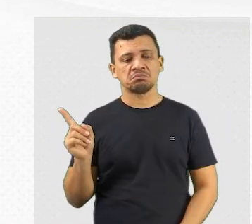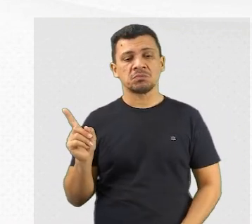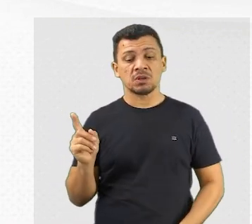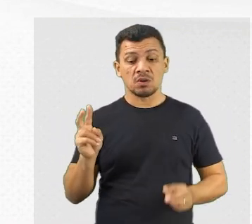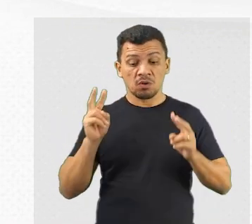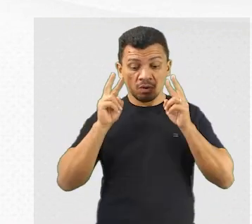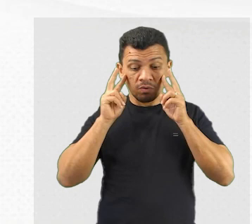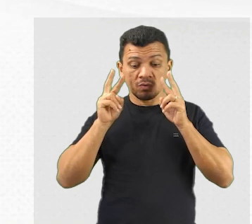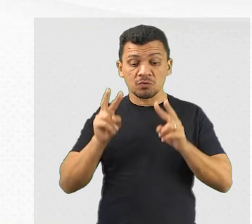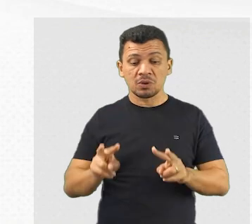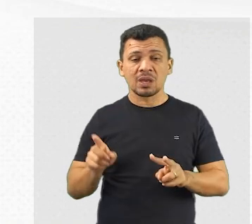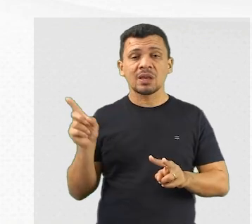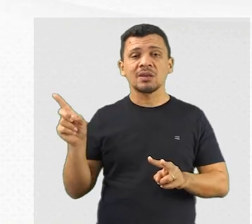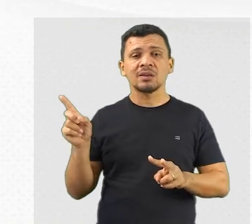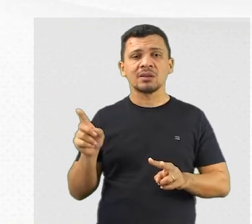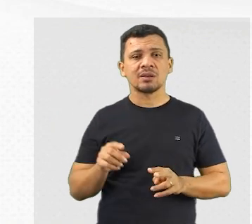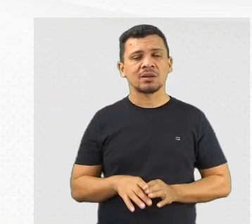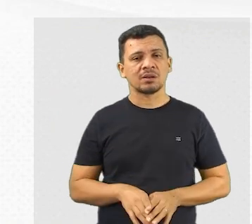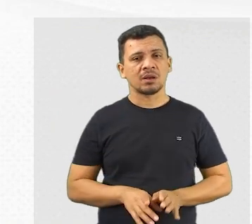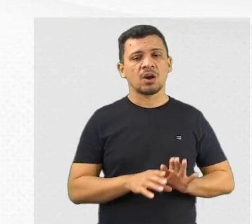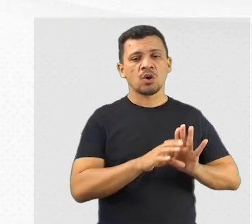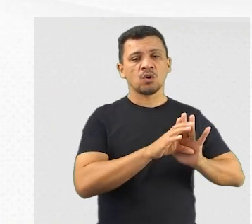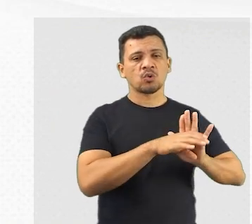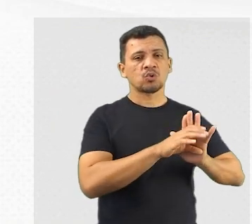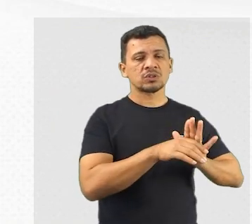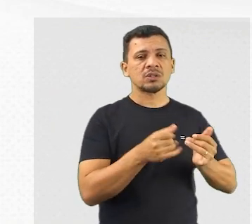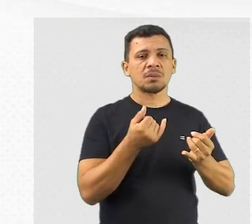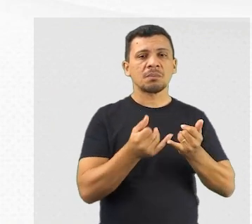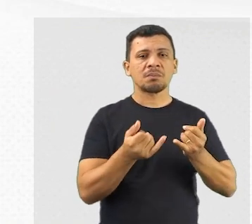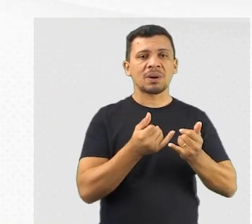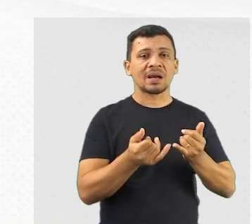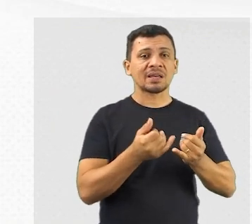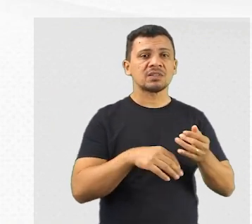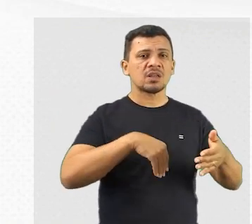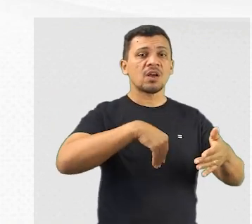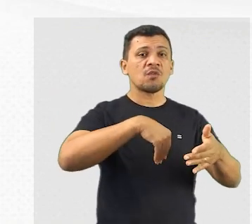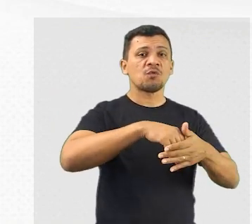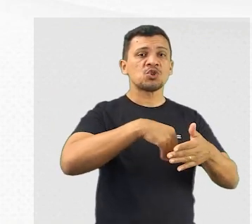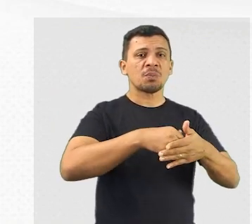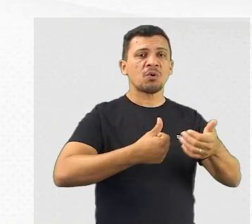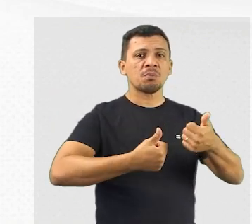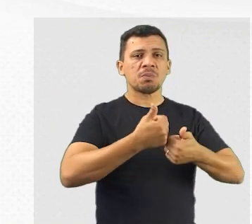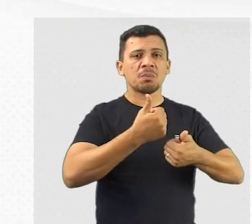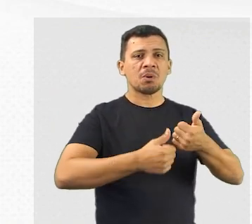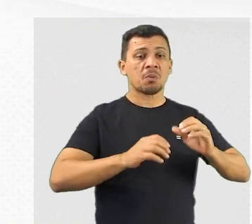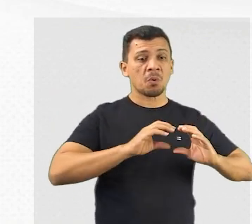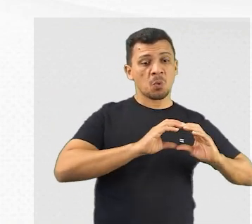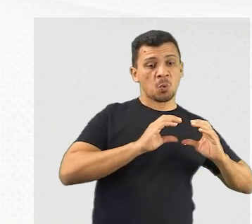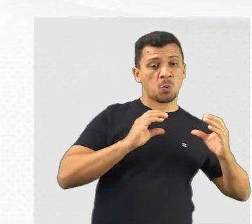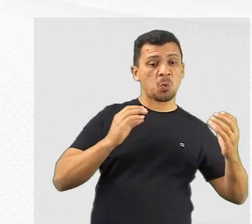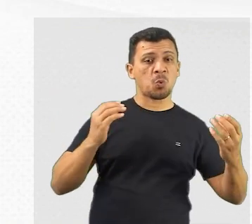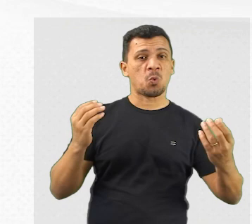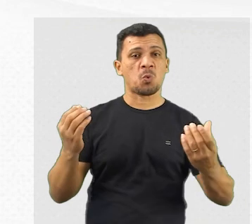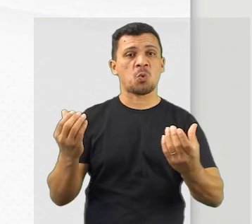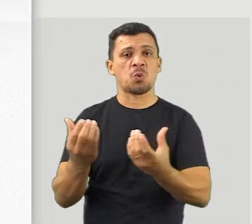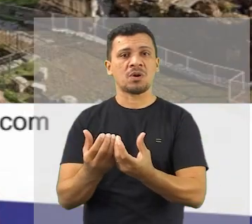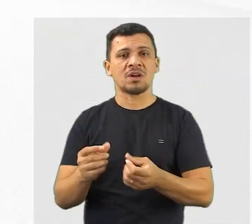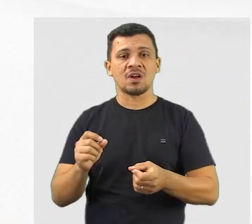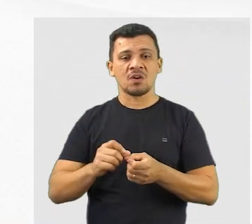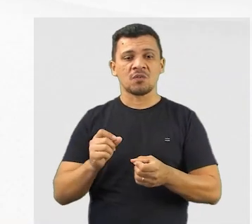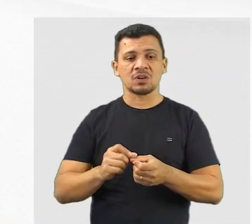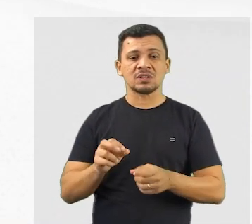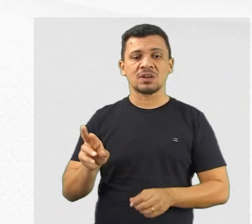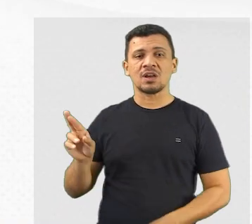é o conceito do que a gente chama hoje de estádio de futebol. Vocês estão vendo os arcos aí? Permitiram criar arquibancadas, diferente